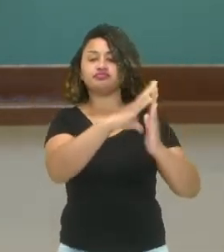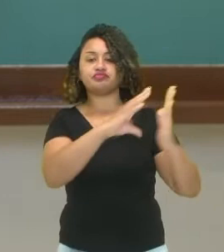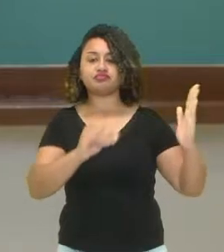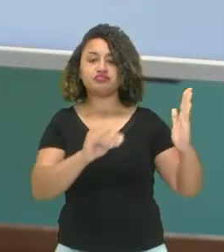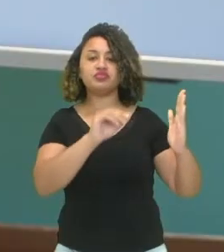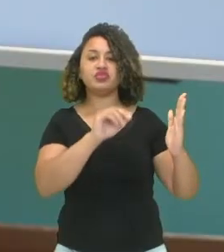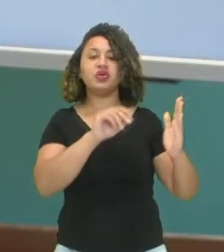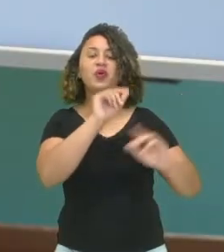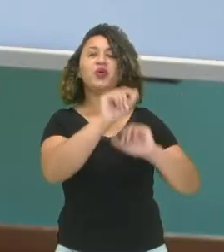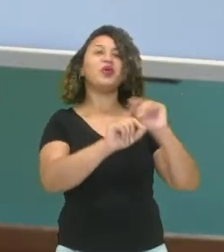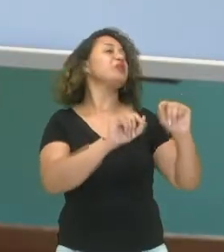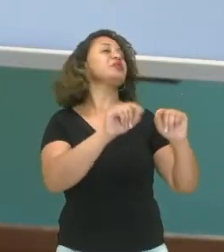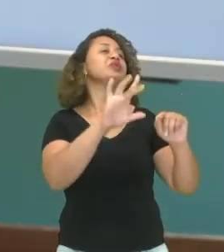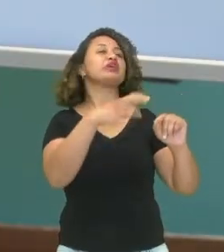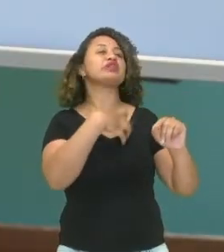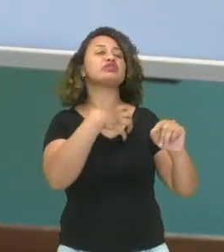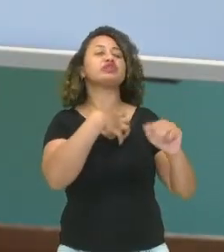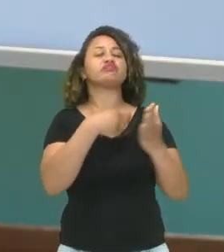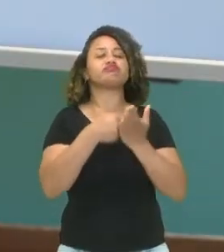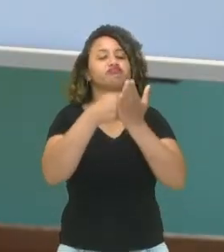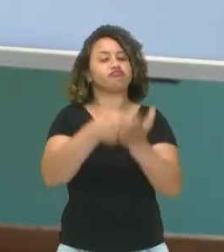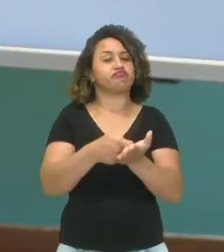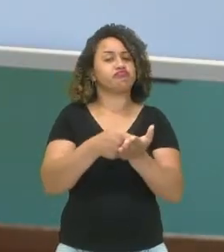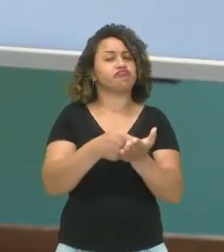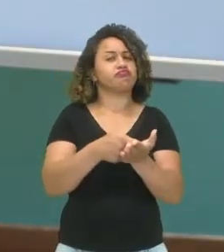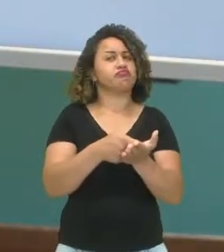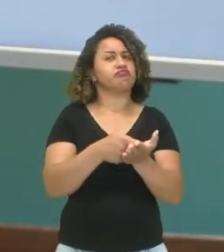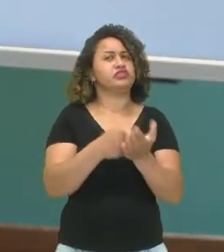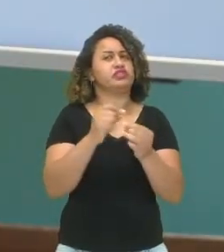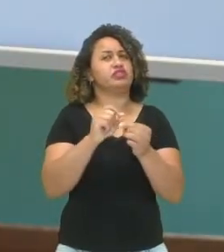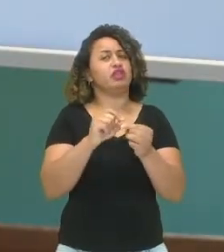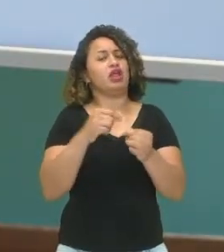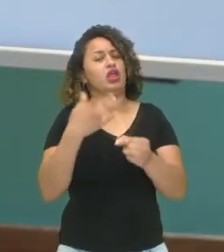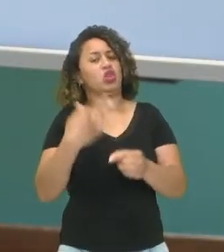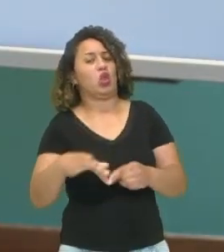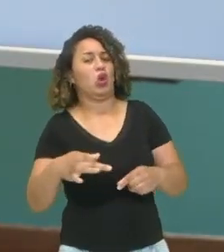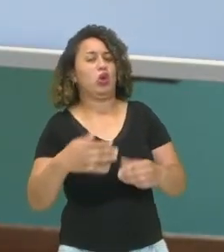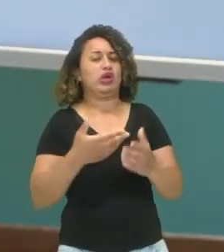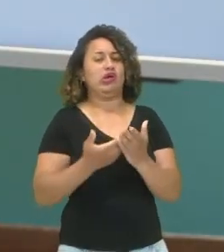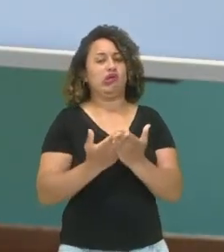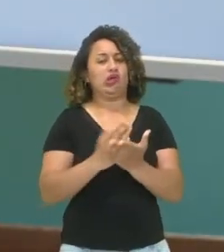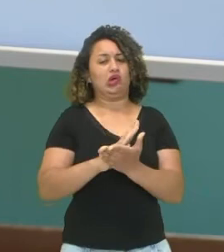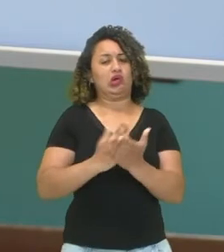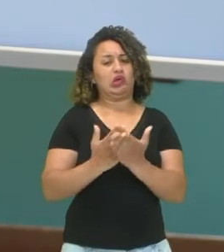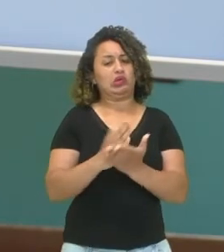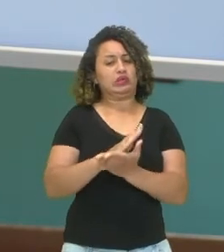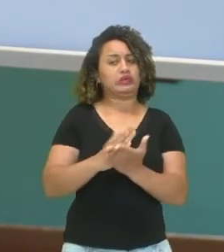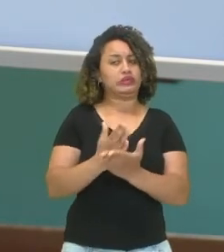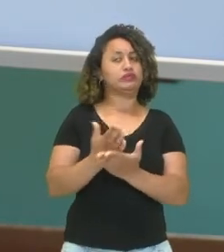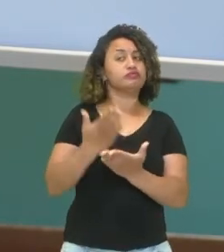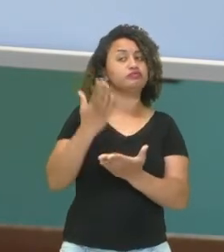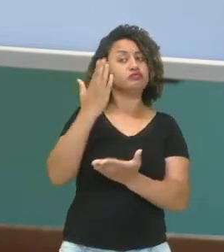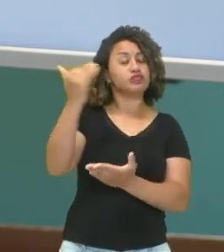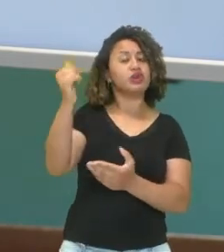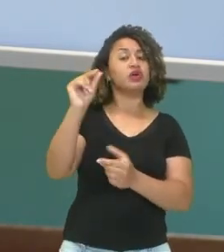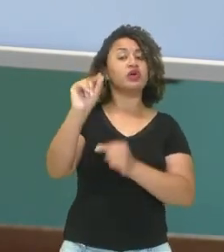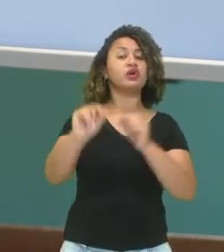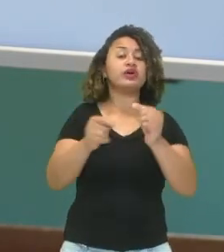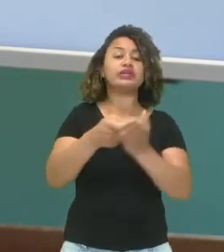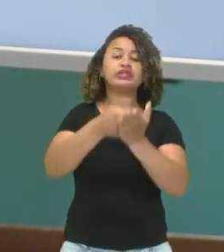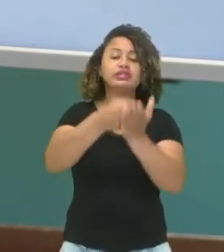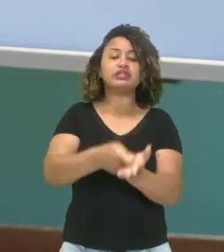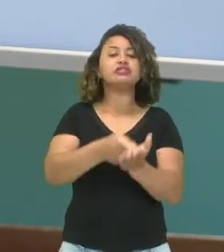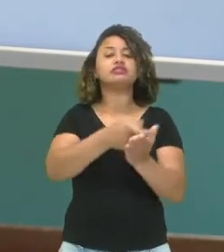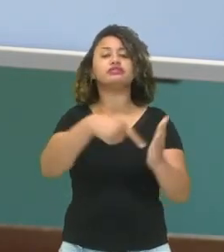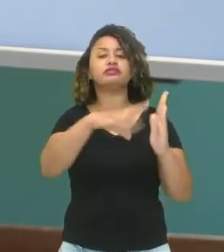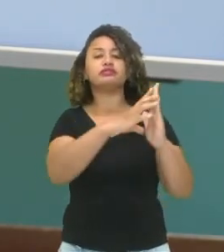eram bem exigentes, que causavam cãibras, que causavam desconforto. Ele era bem conhecido de exigir muito dos modelos, e